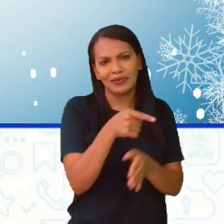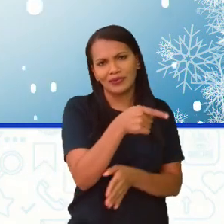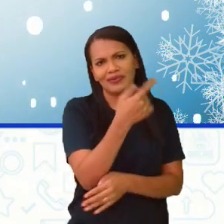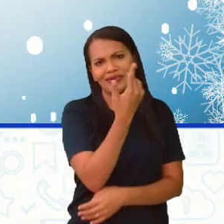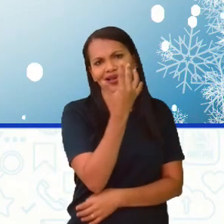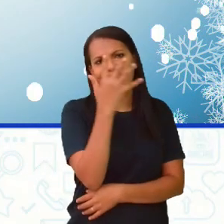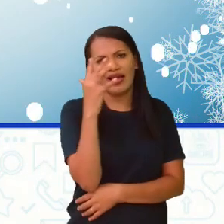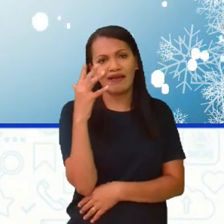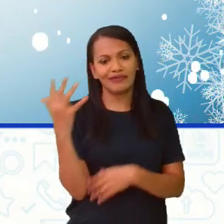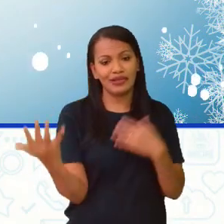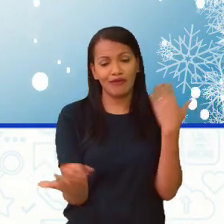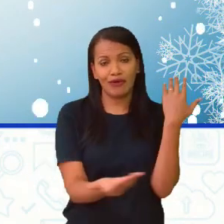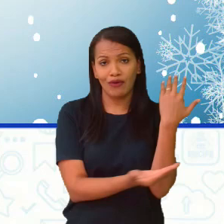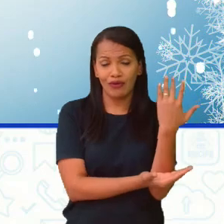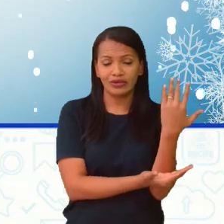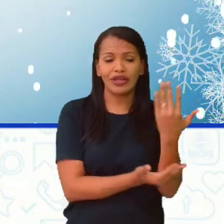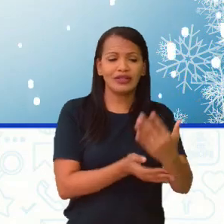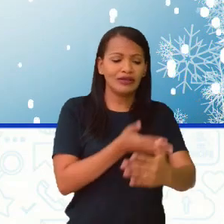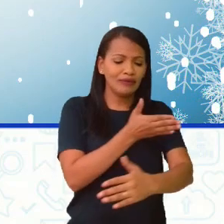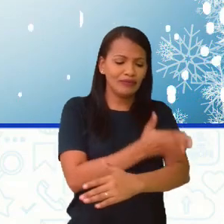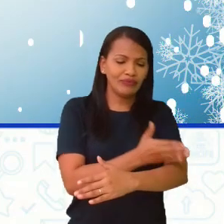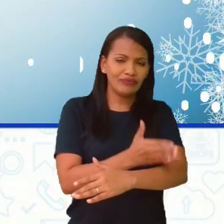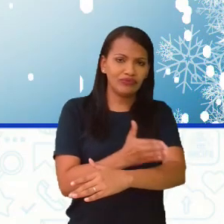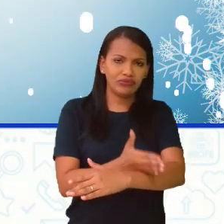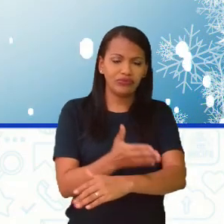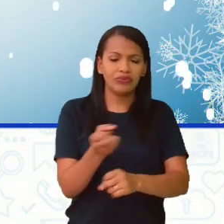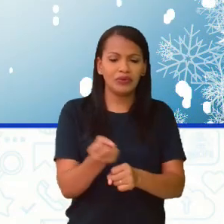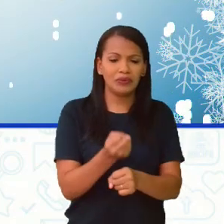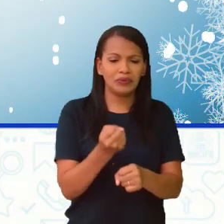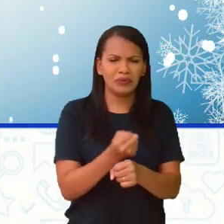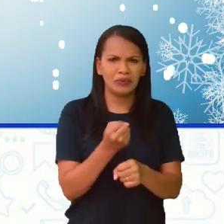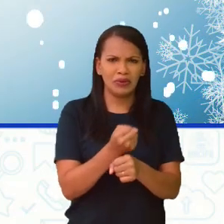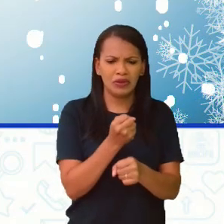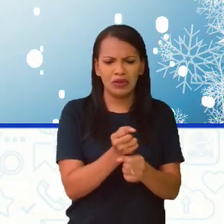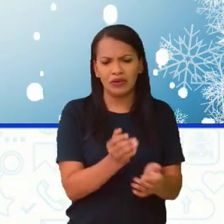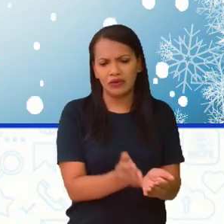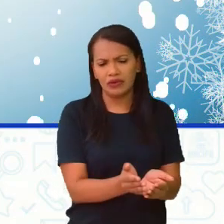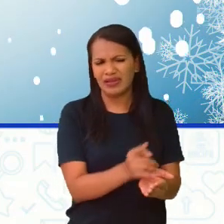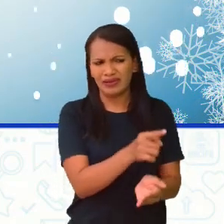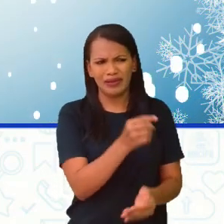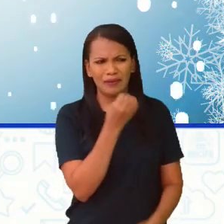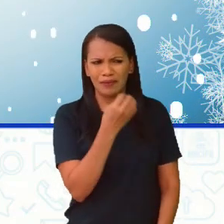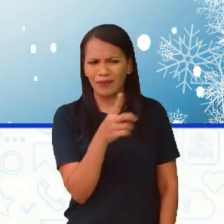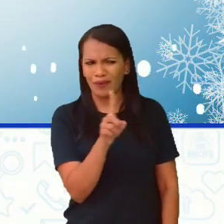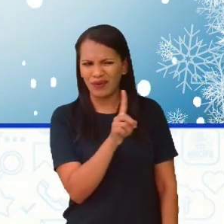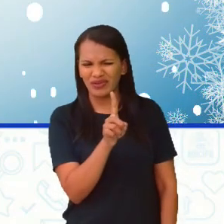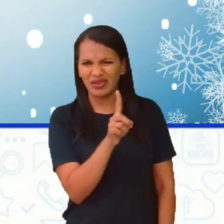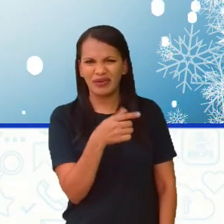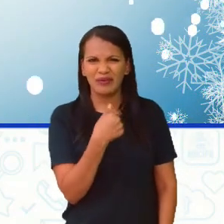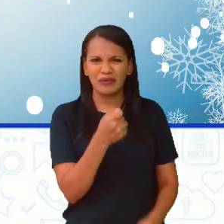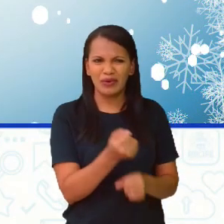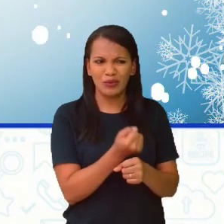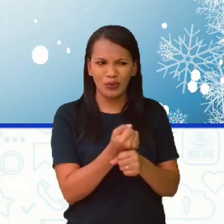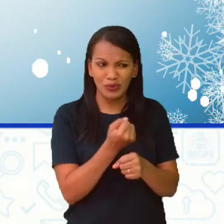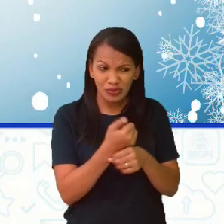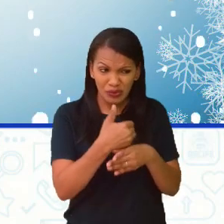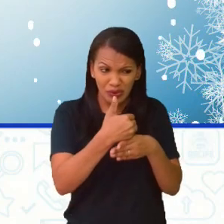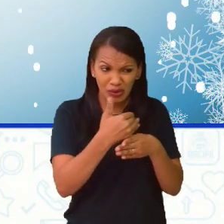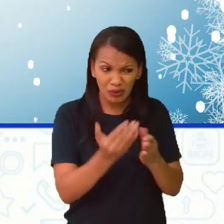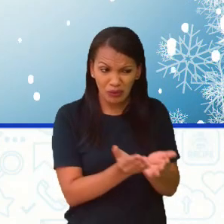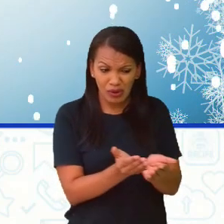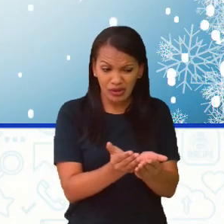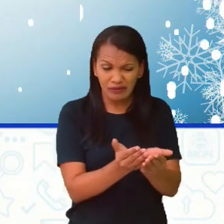que estava sendo cortada. Então ele reconhece nela de que ela não seria apropriada para construir um mastro de